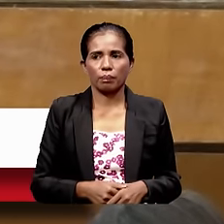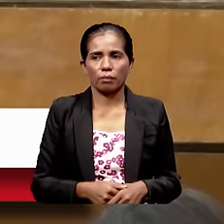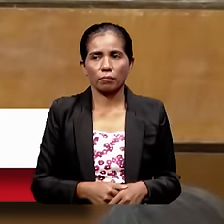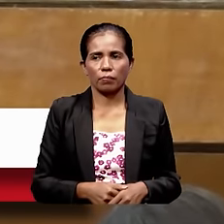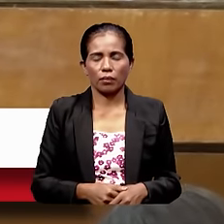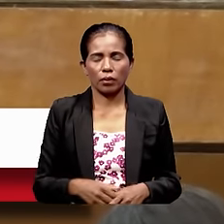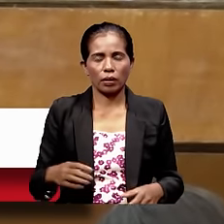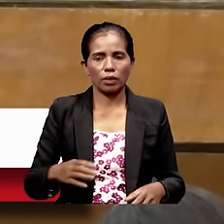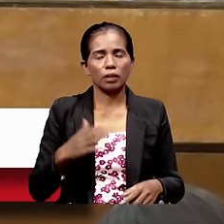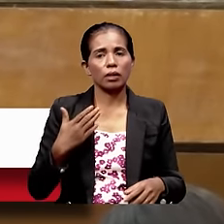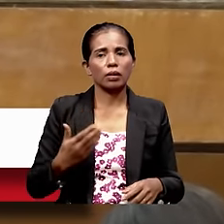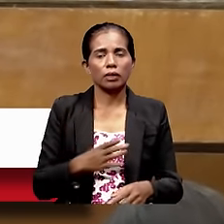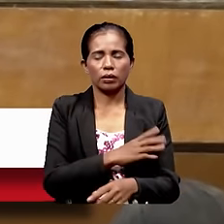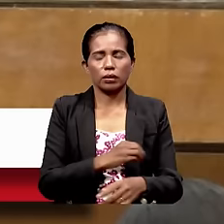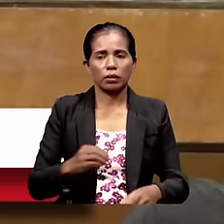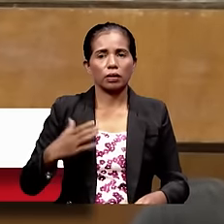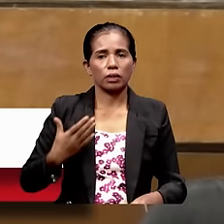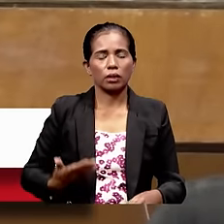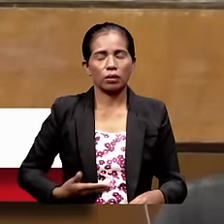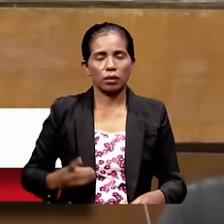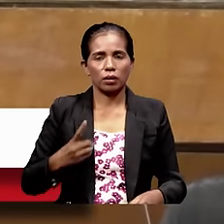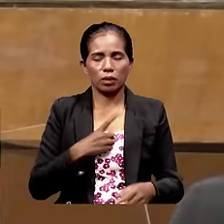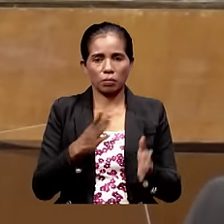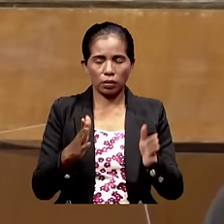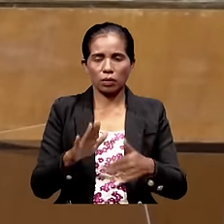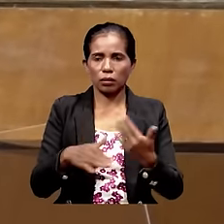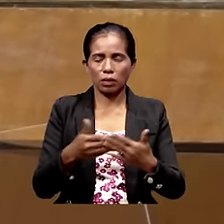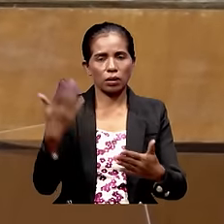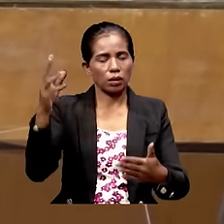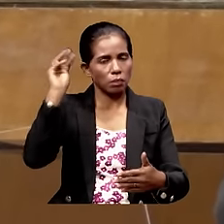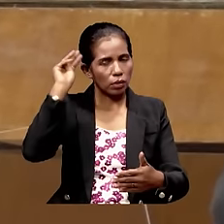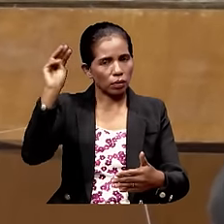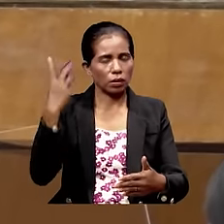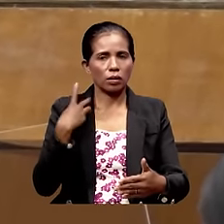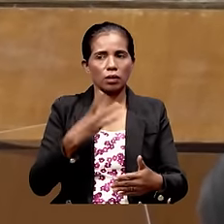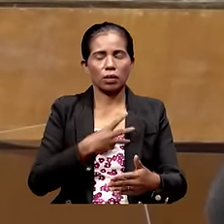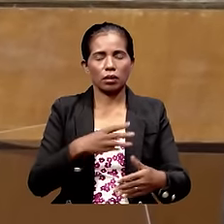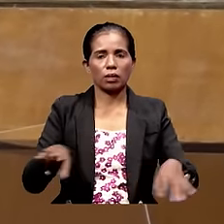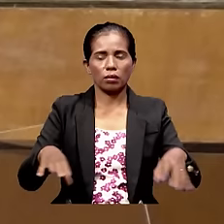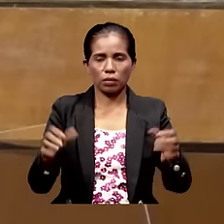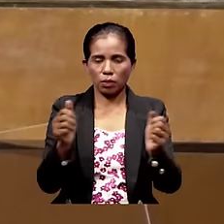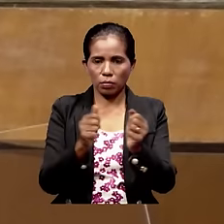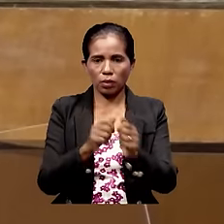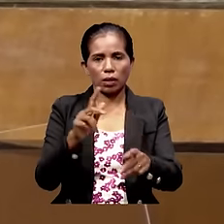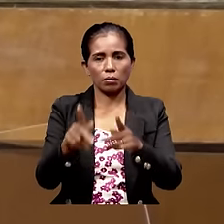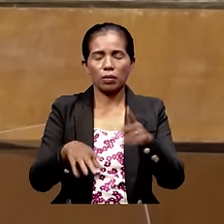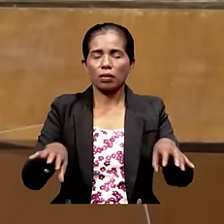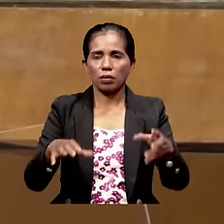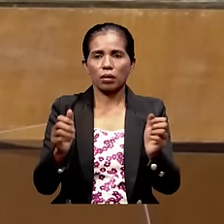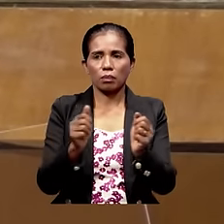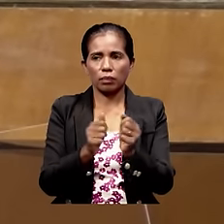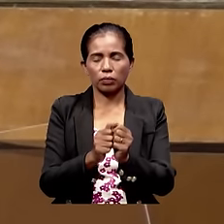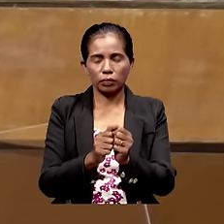senhor deputado Sira, ia Ministério da Saúde ita iha contratos casuais lubukida. Nabe mak iha